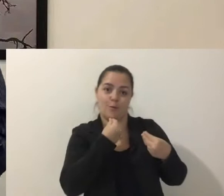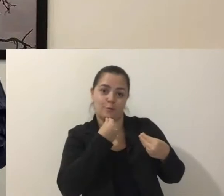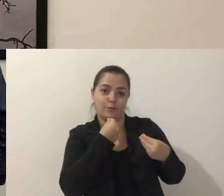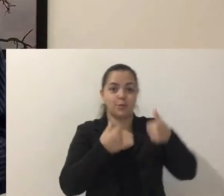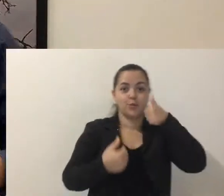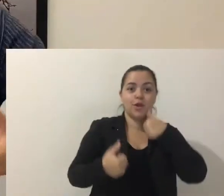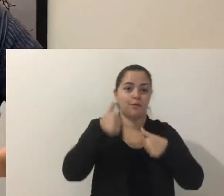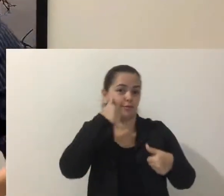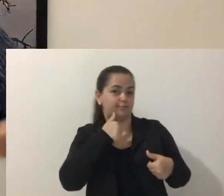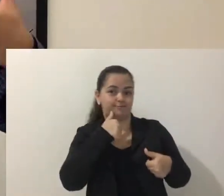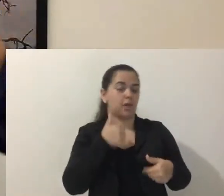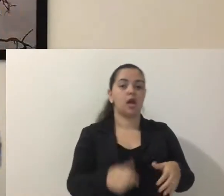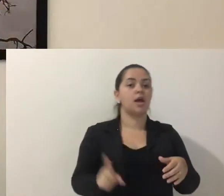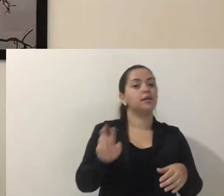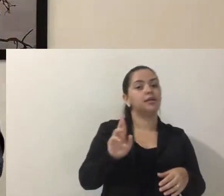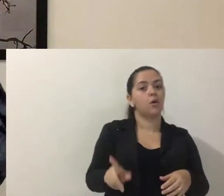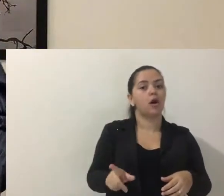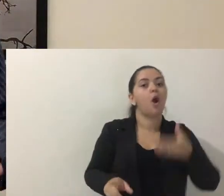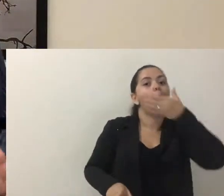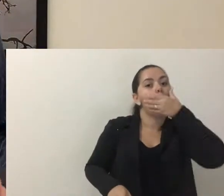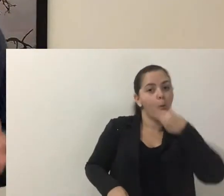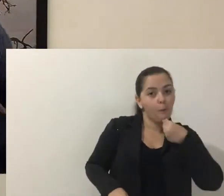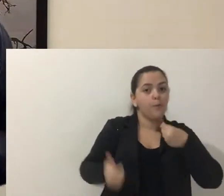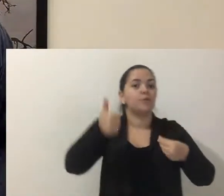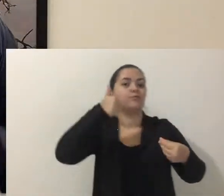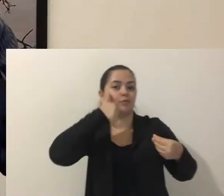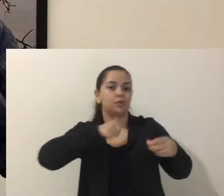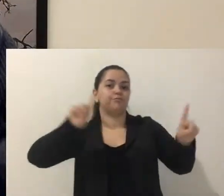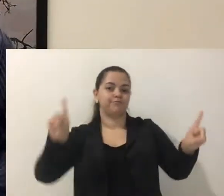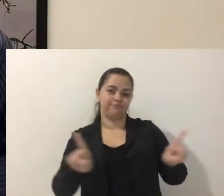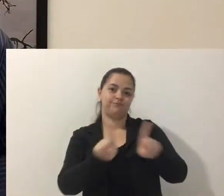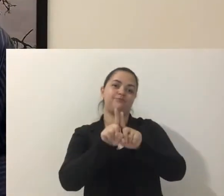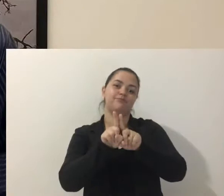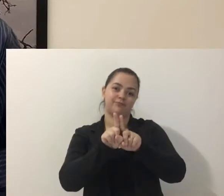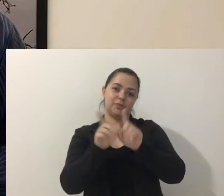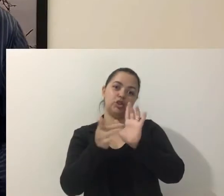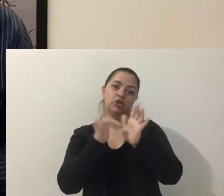Bíblia nos ensina. E Jesus está trazendo exatamente esse ensino aqui em Mateus 19,